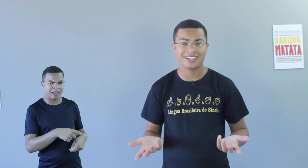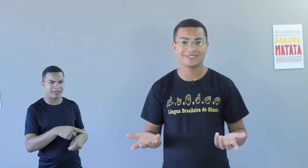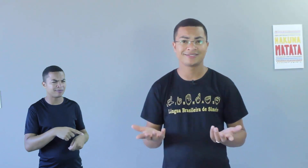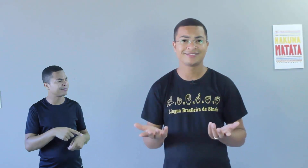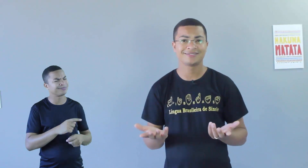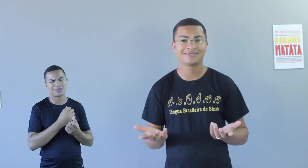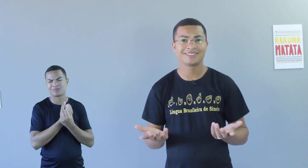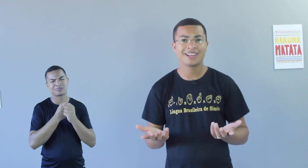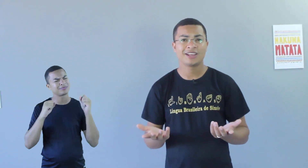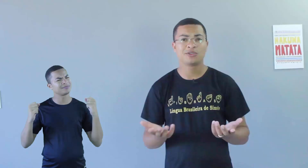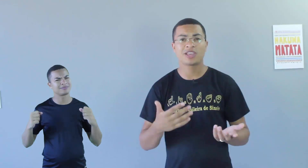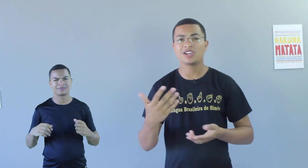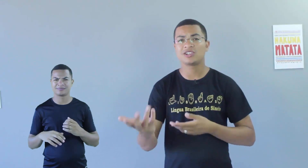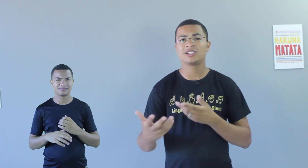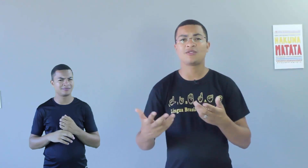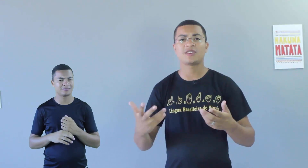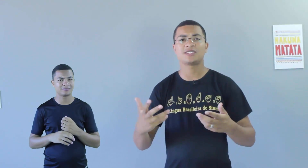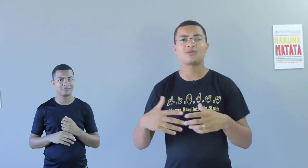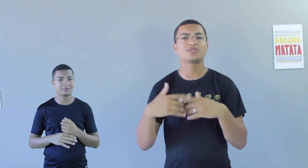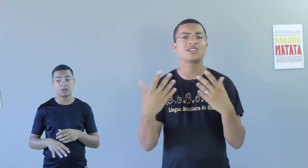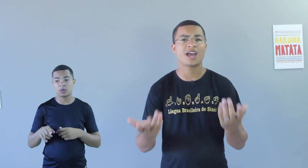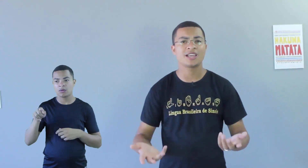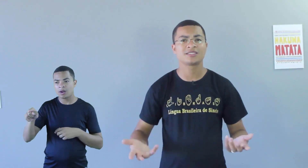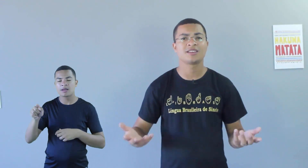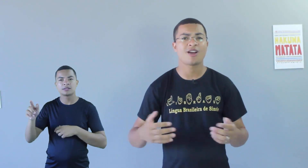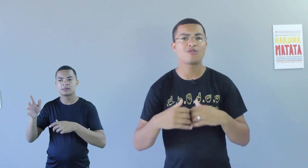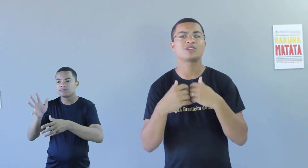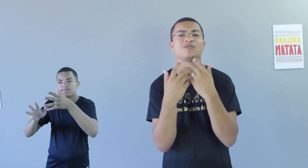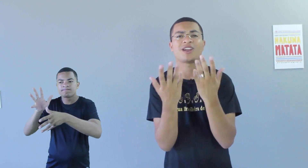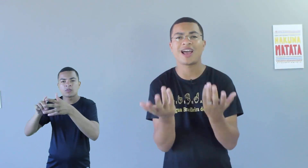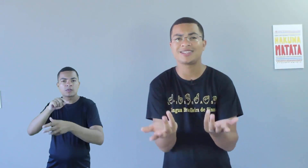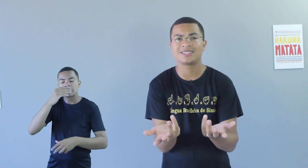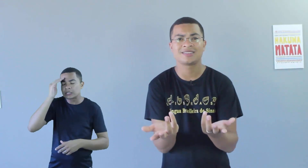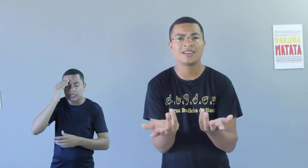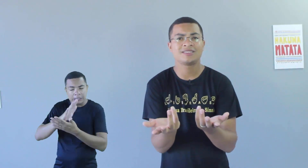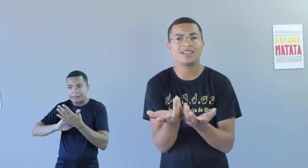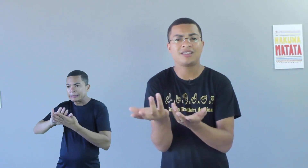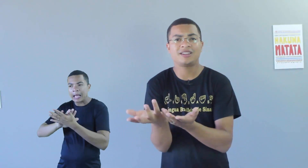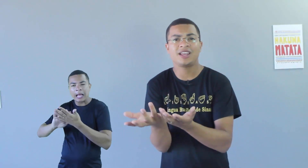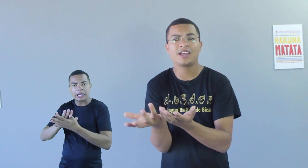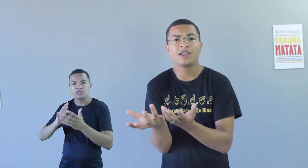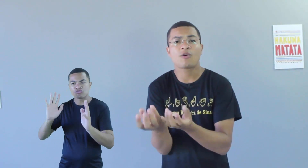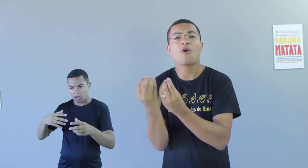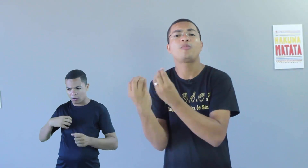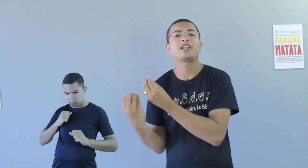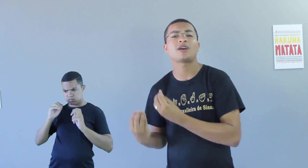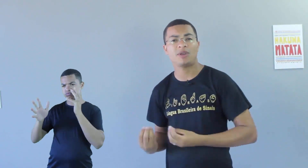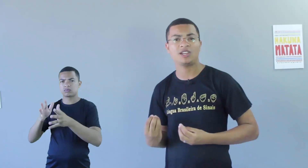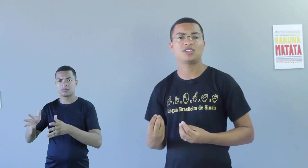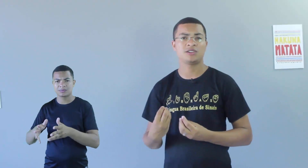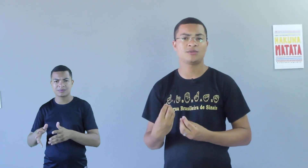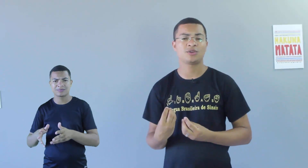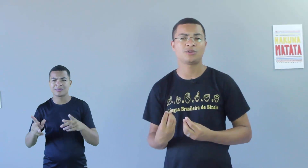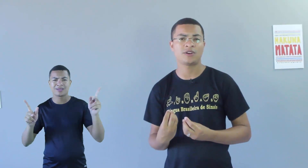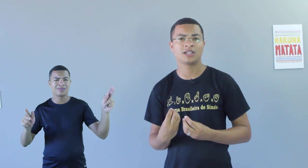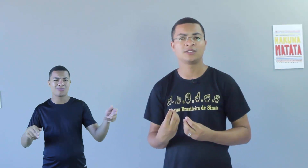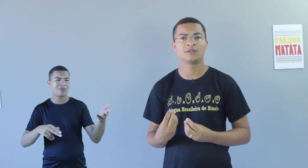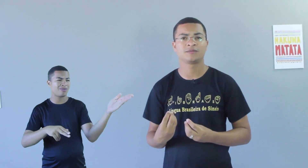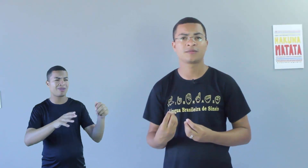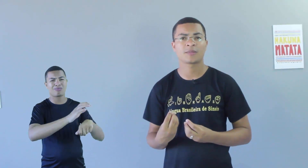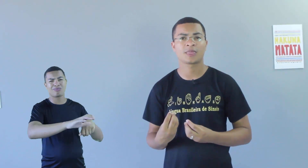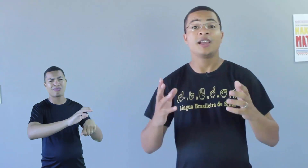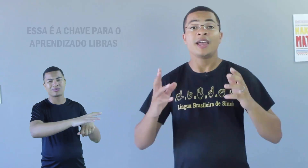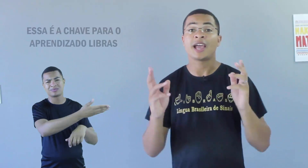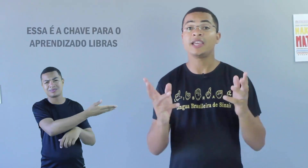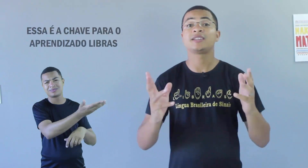de entender? Do que adianta eu fazer alguns sinais, algumas frases, sem entender completamente o que eu estou